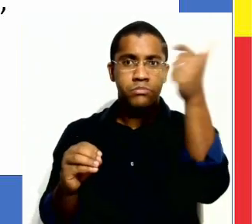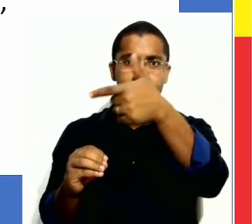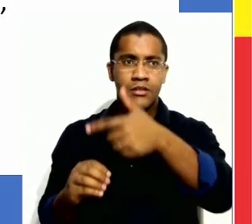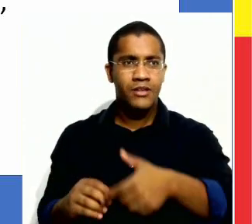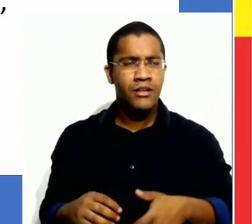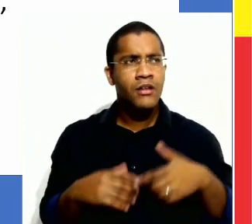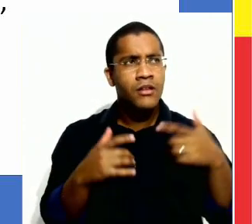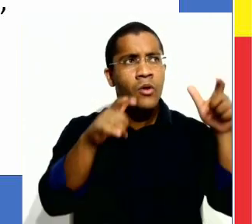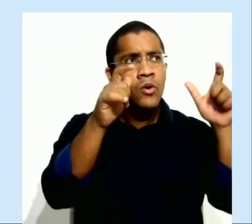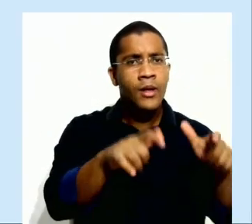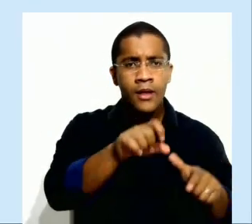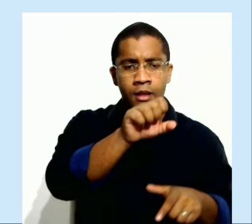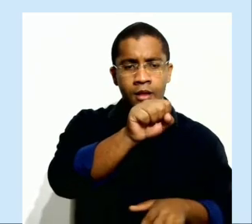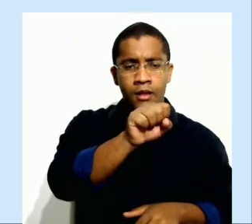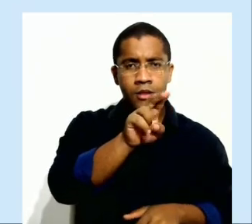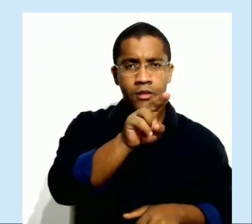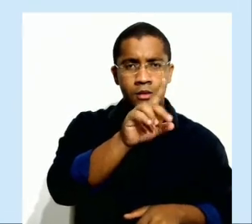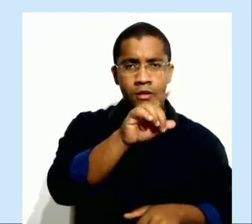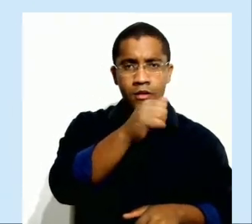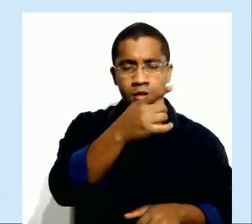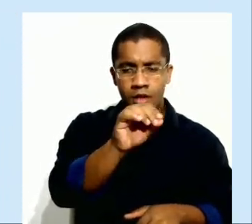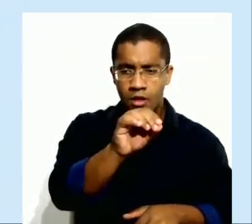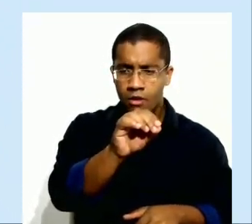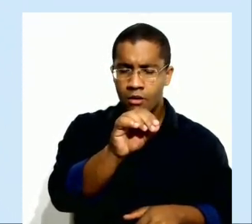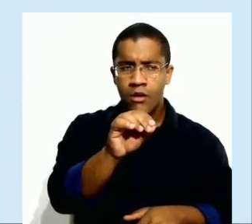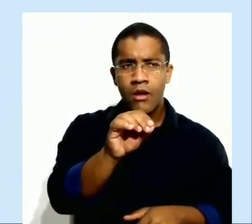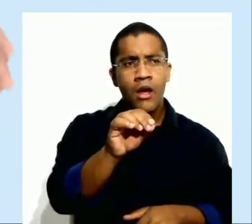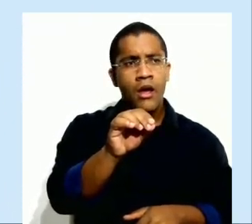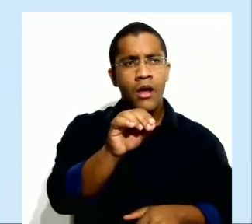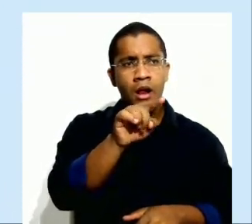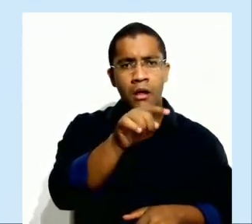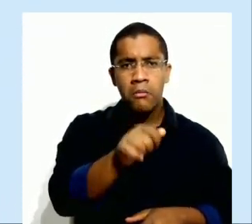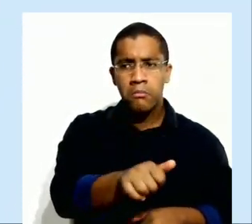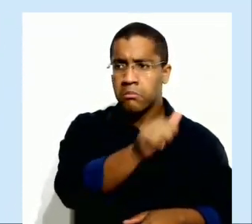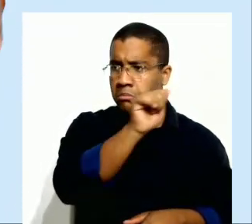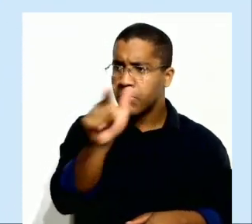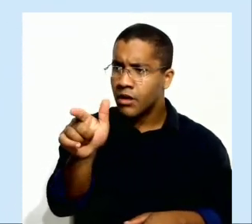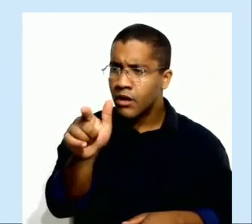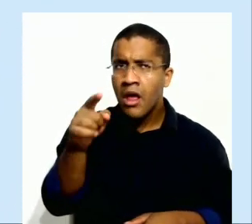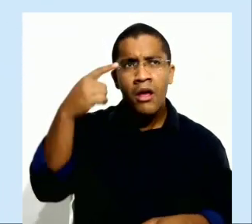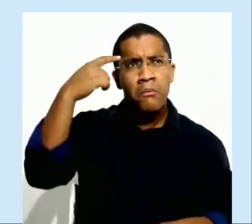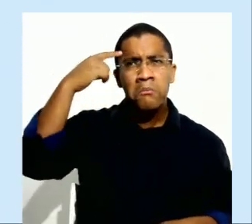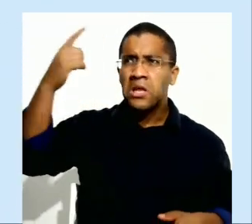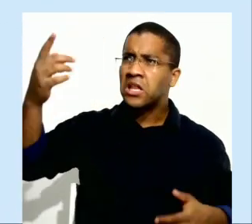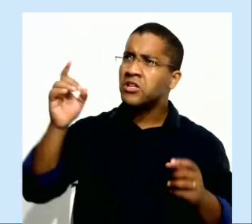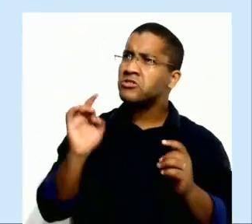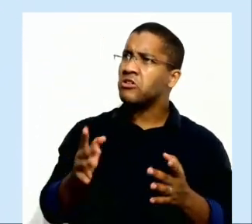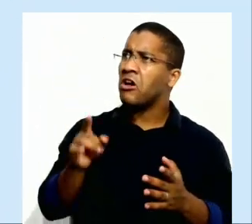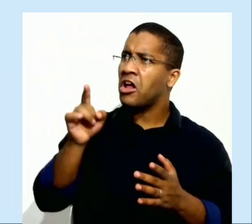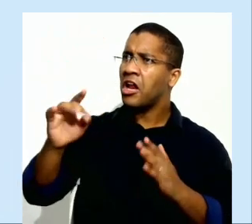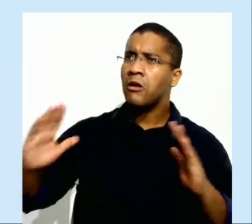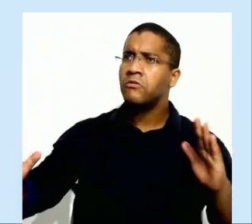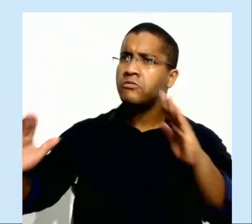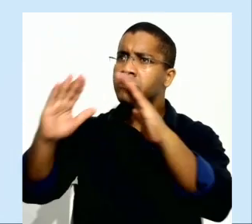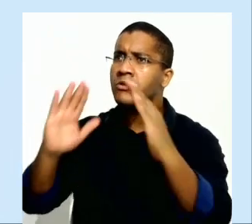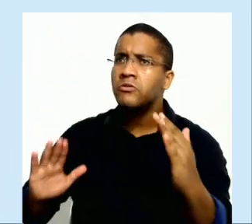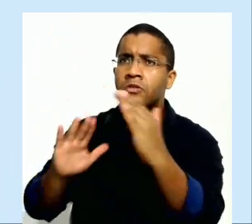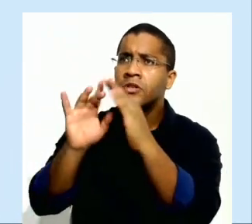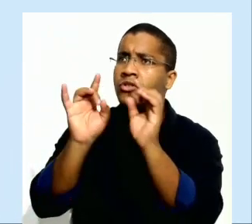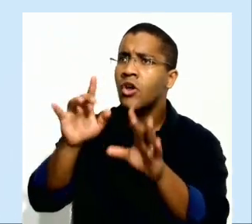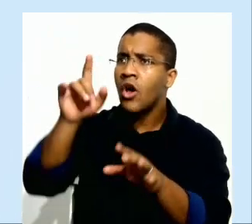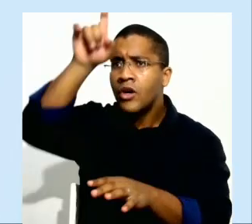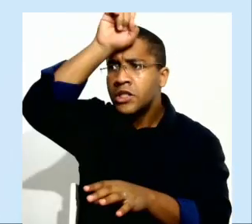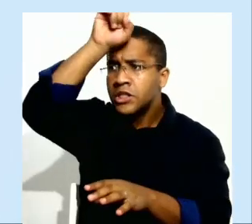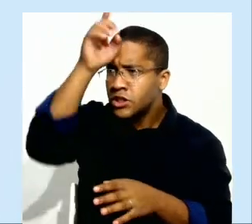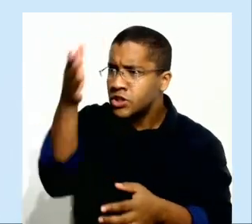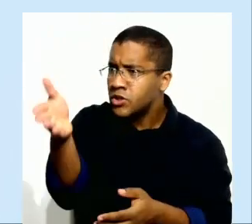Egito. Aí você vai dizer, pai, professor Cláudio Nascimento, queres ou não queres? Eu só pensava que tinha pirâmide no Egito. Não.